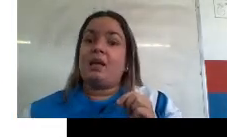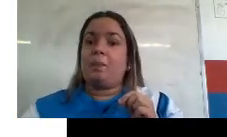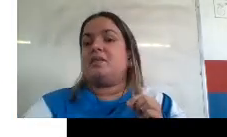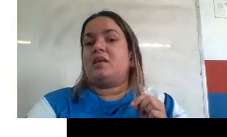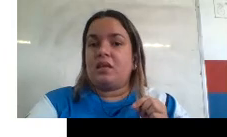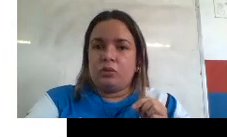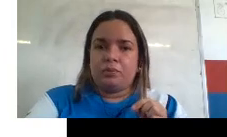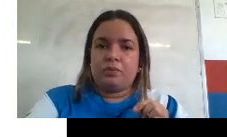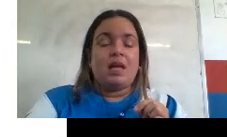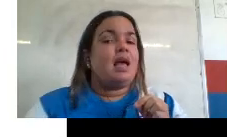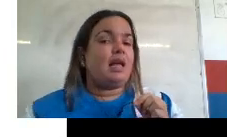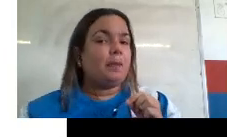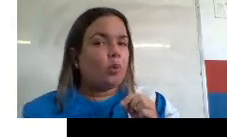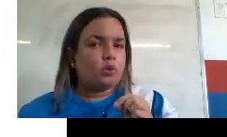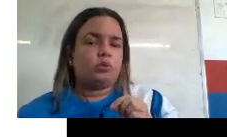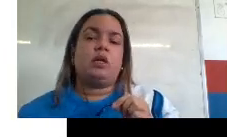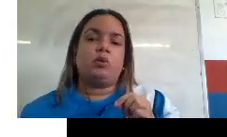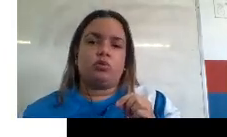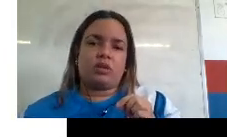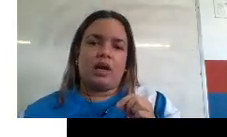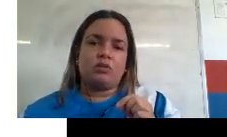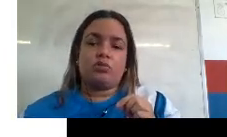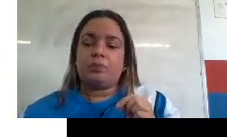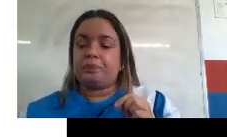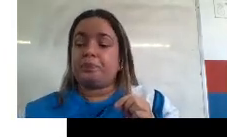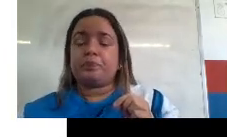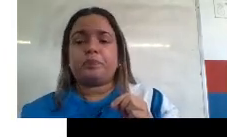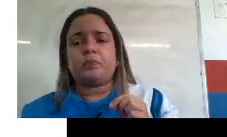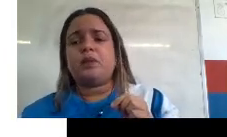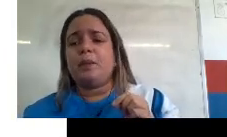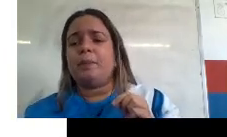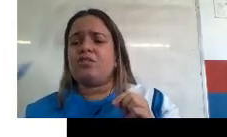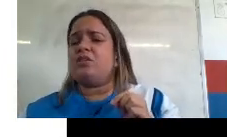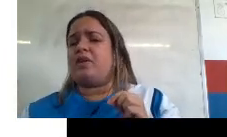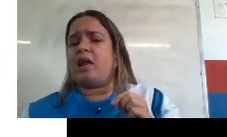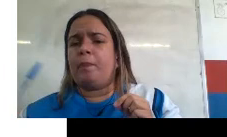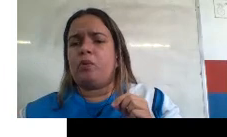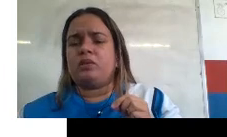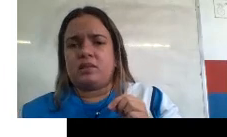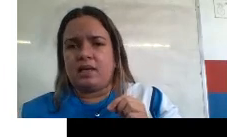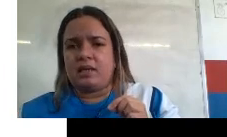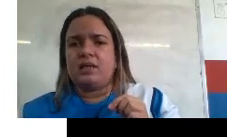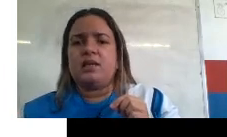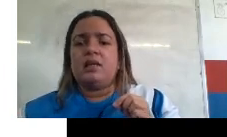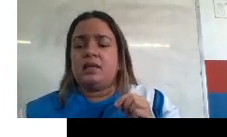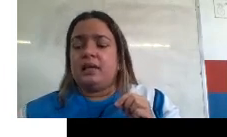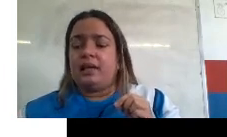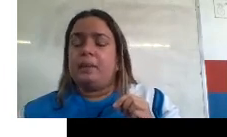era perseguido, era morto em muitos casos. Para a gente falar um pouco disso